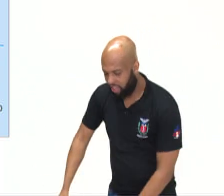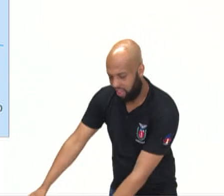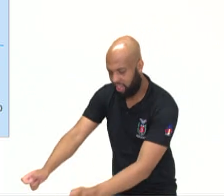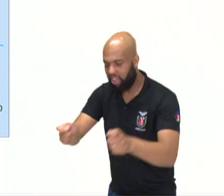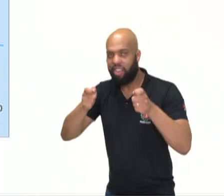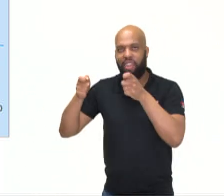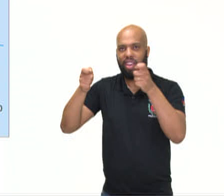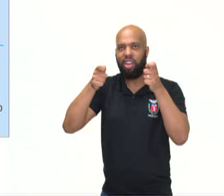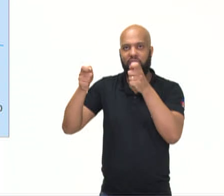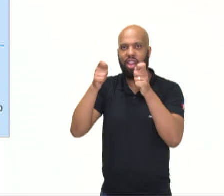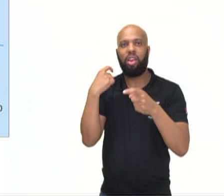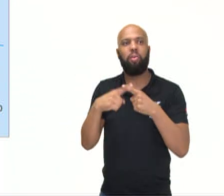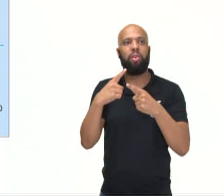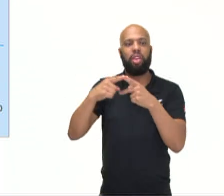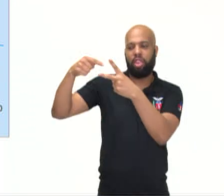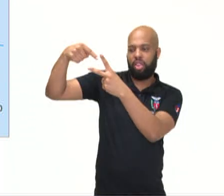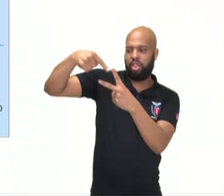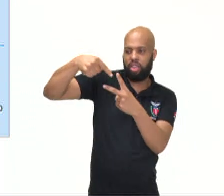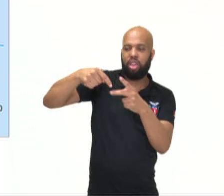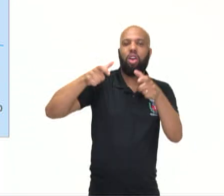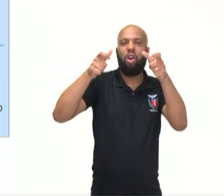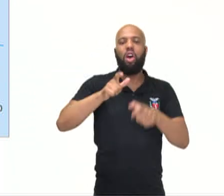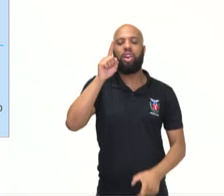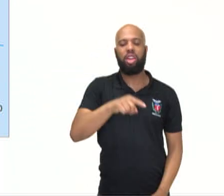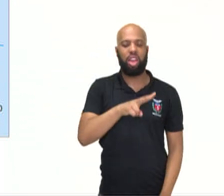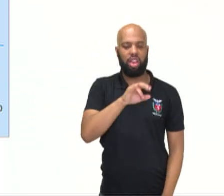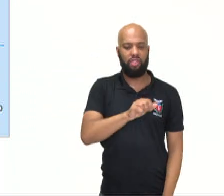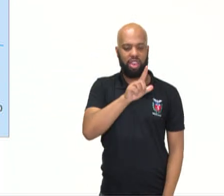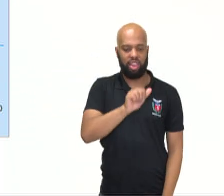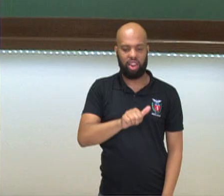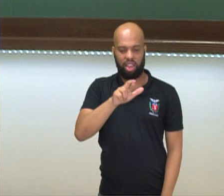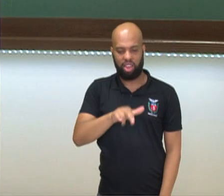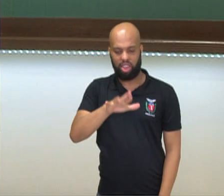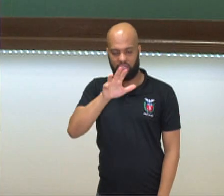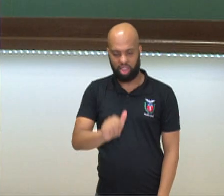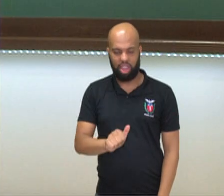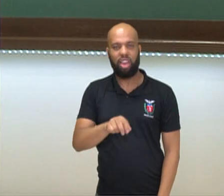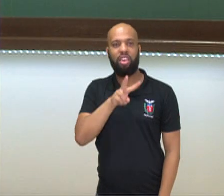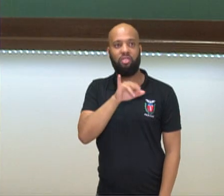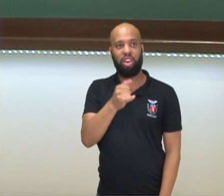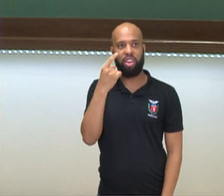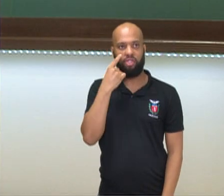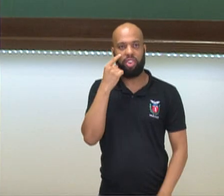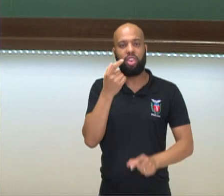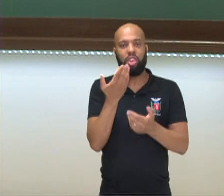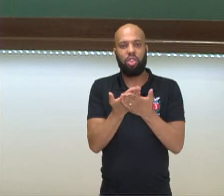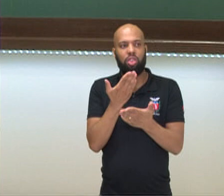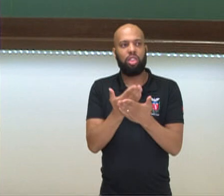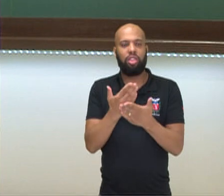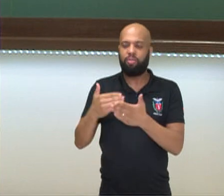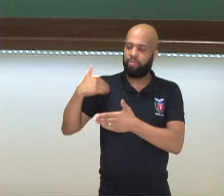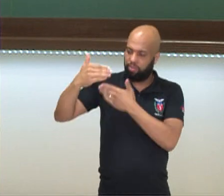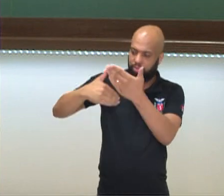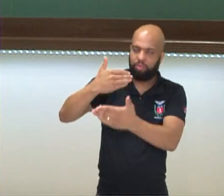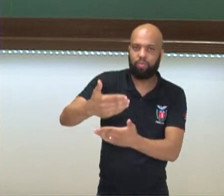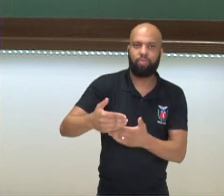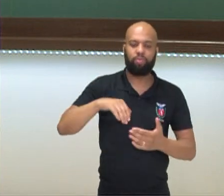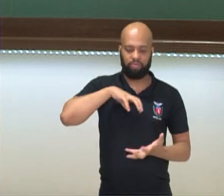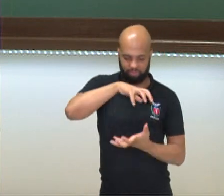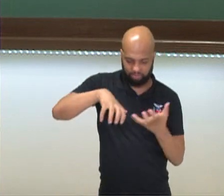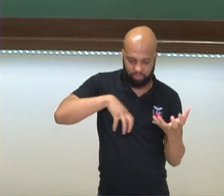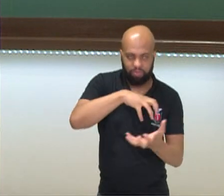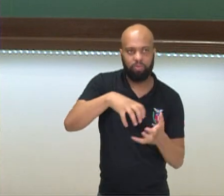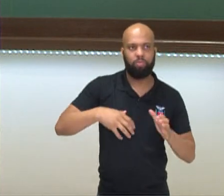principalmente para aqui, para a região de Vila Rica, que é onde a gente vai ver o decorrer dessa